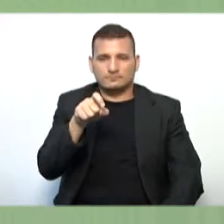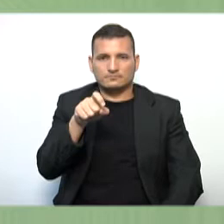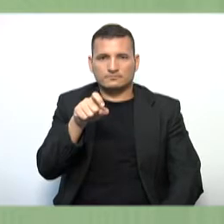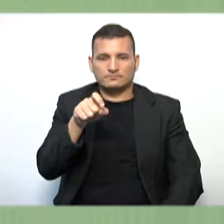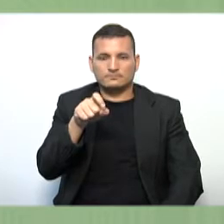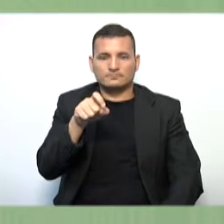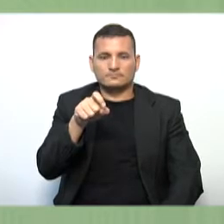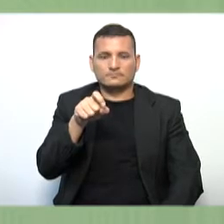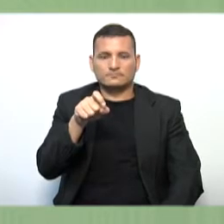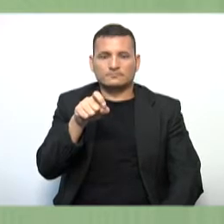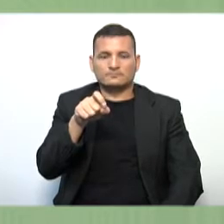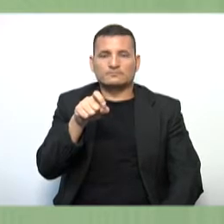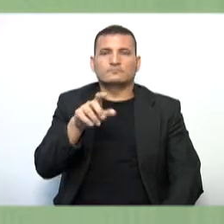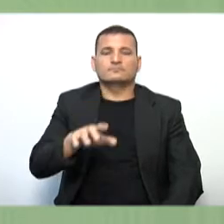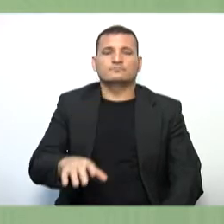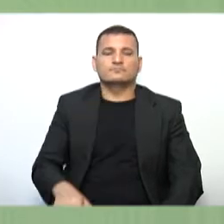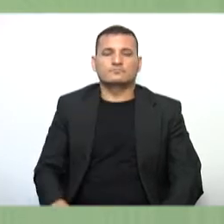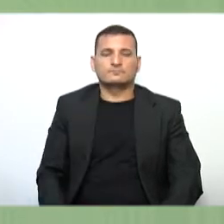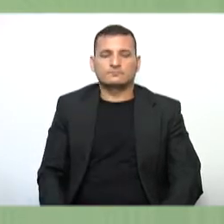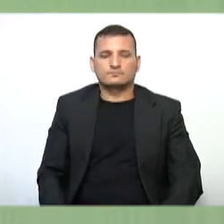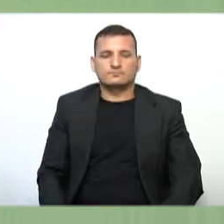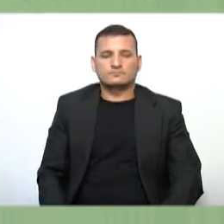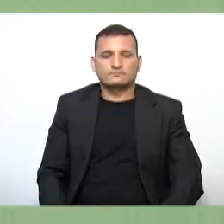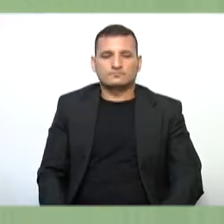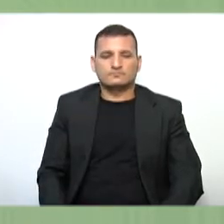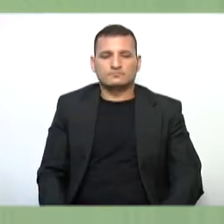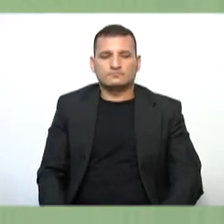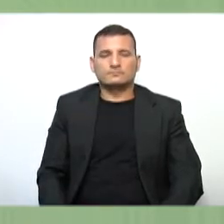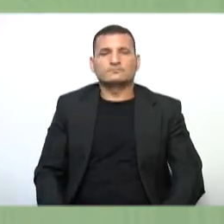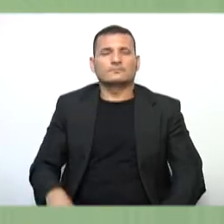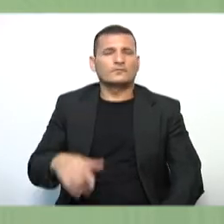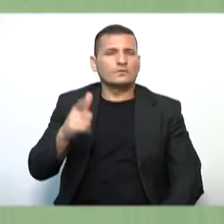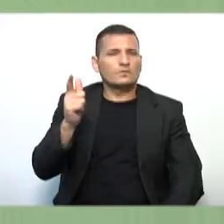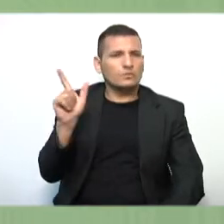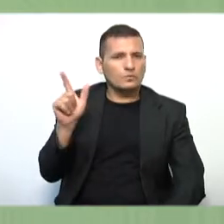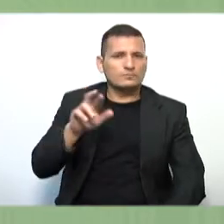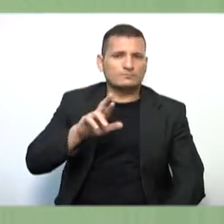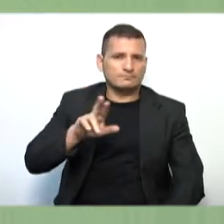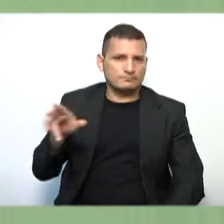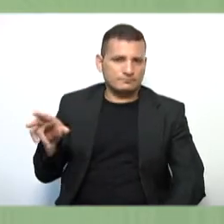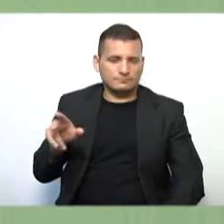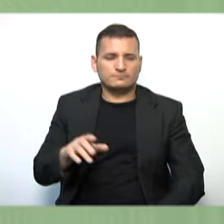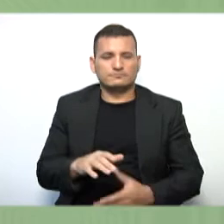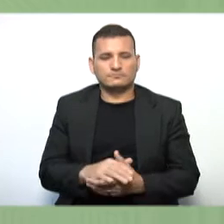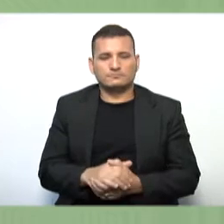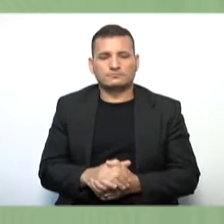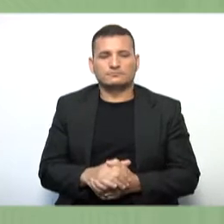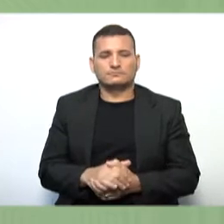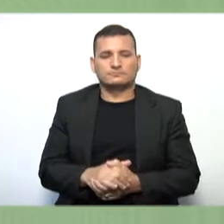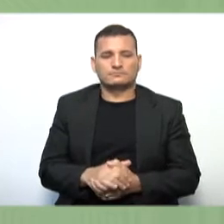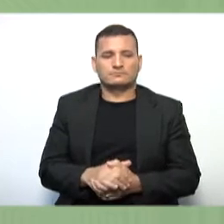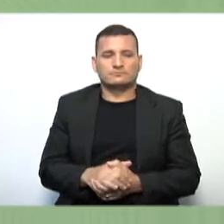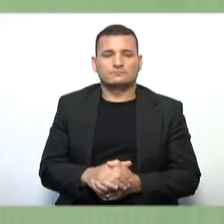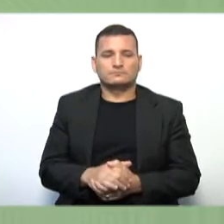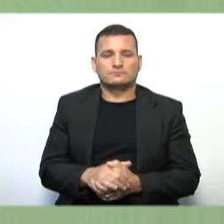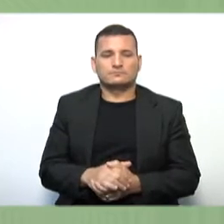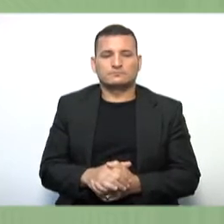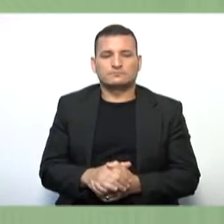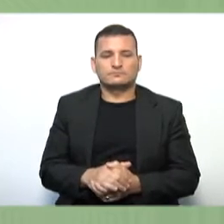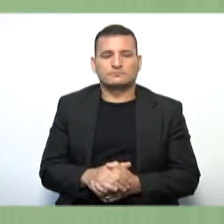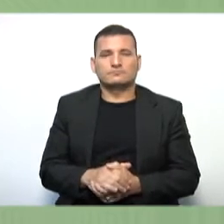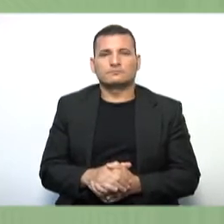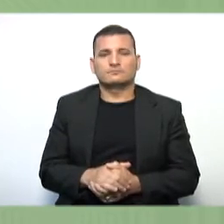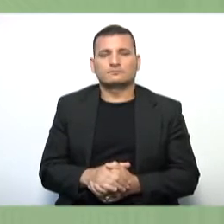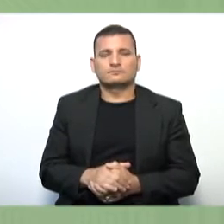de informação. E algumas variações, né? Por exemplo, a gente tem aqui um sistema